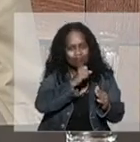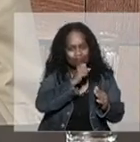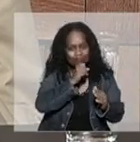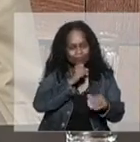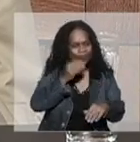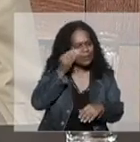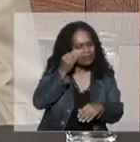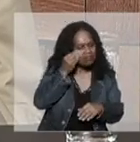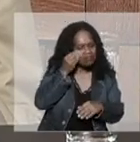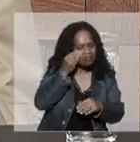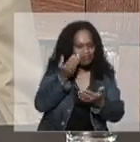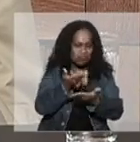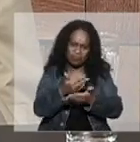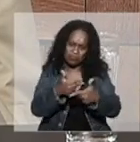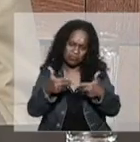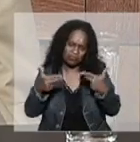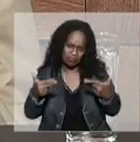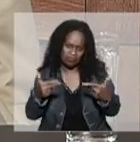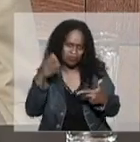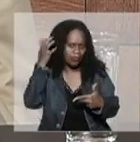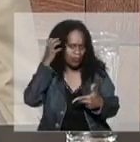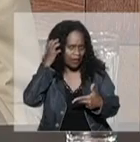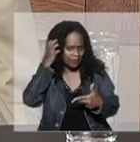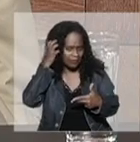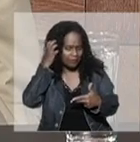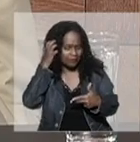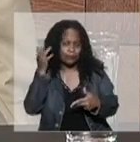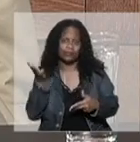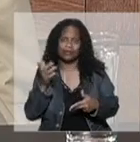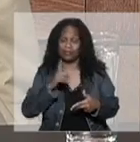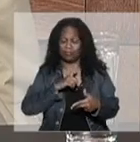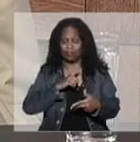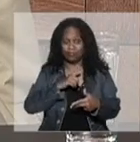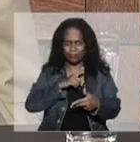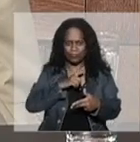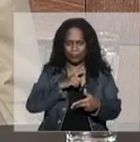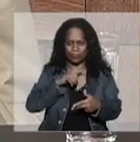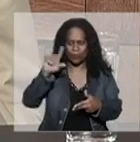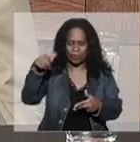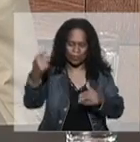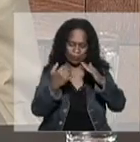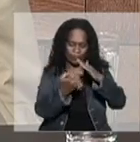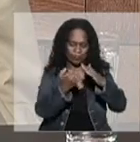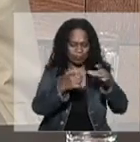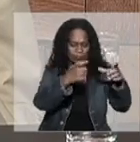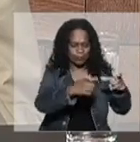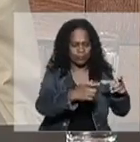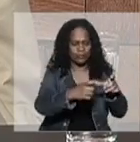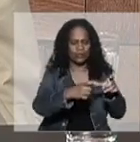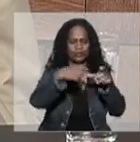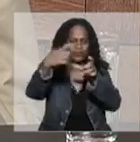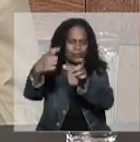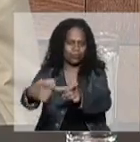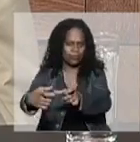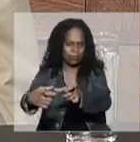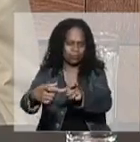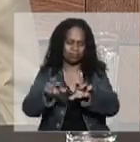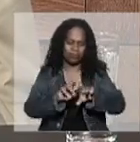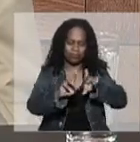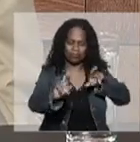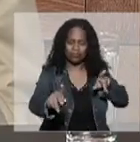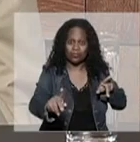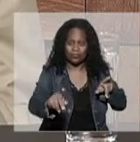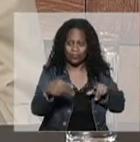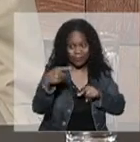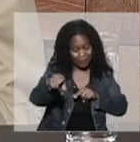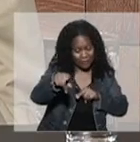fiz teste em algumas rádios. Fui à Rádio Itatiaia, mas eles tinham uma subsidiária em Nova Lima, chamada Rádio Aurilândia. Então eles